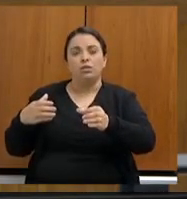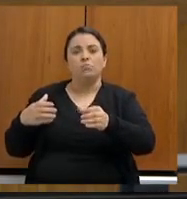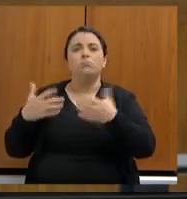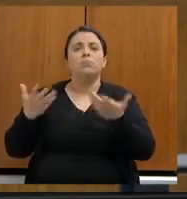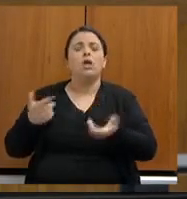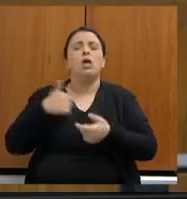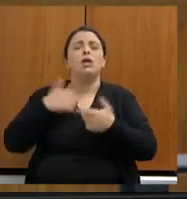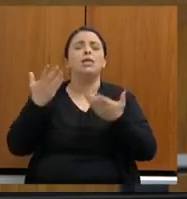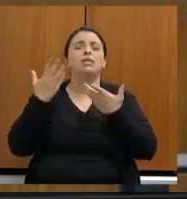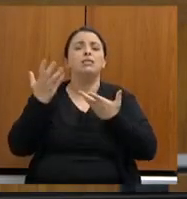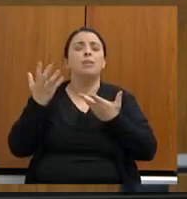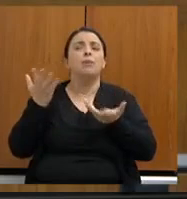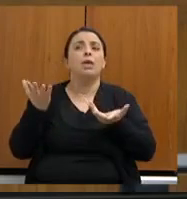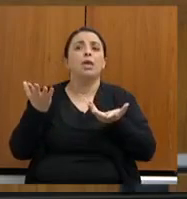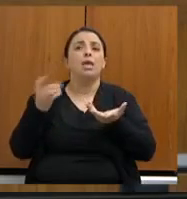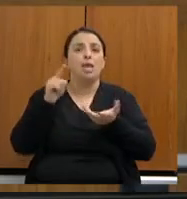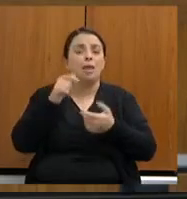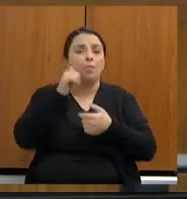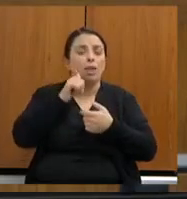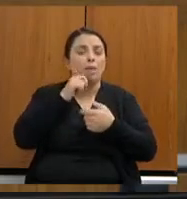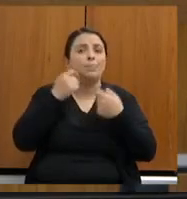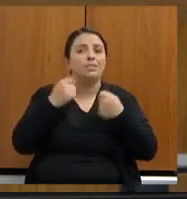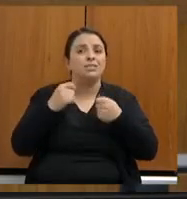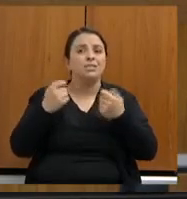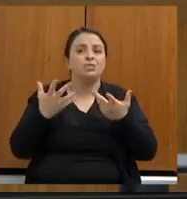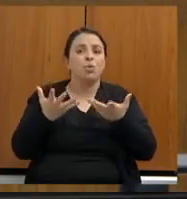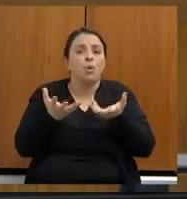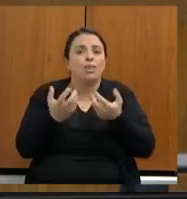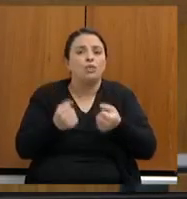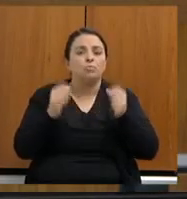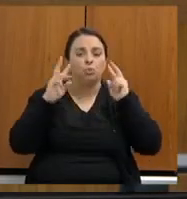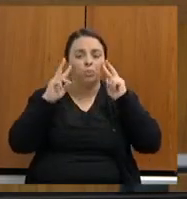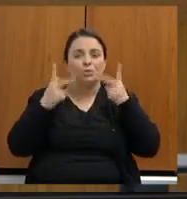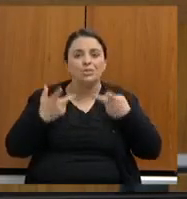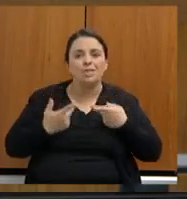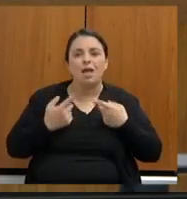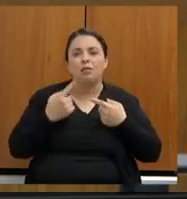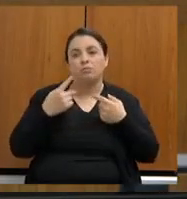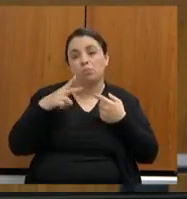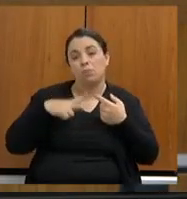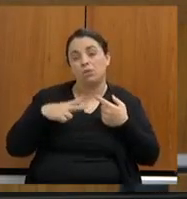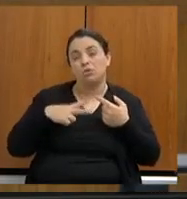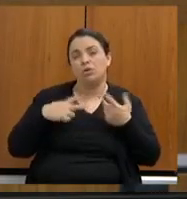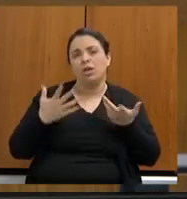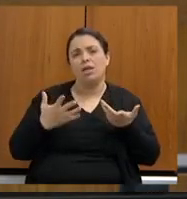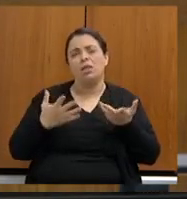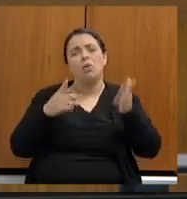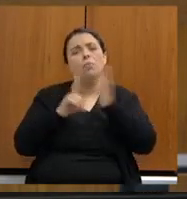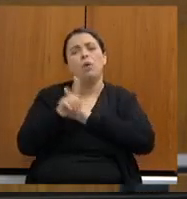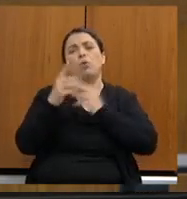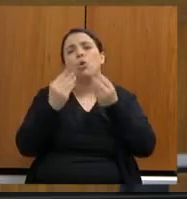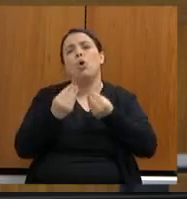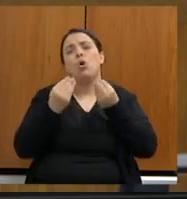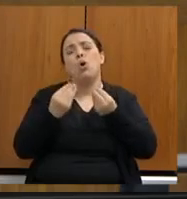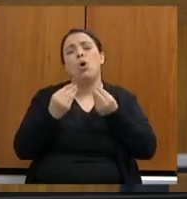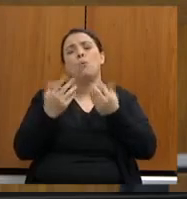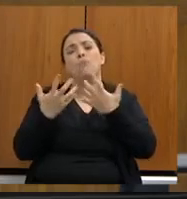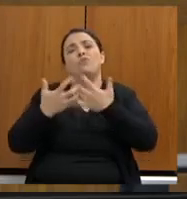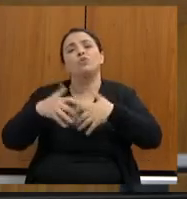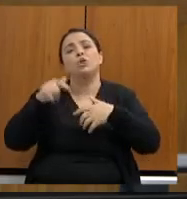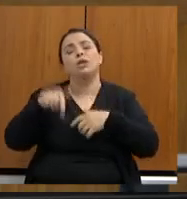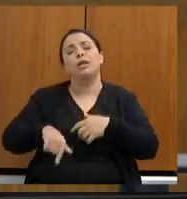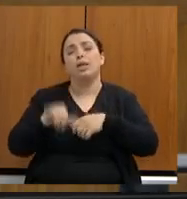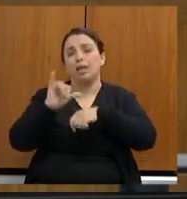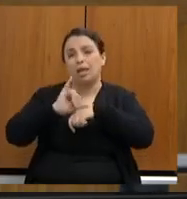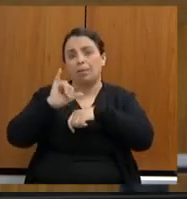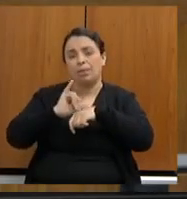humanizado o pessoal E como que funcionaria isso aqui na capital atendendo todas as regionais do